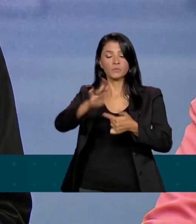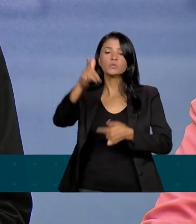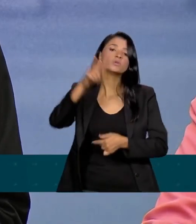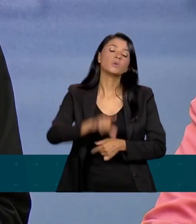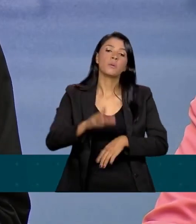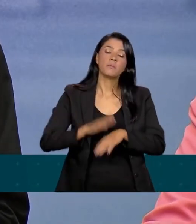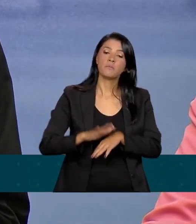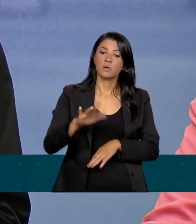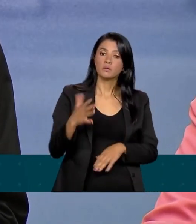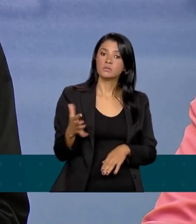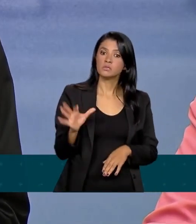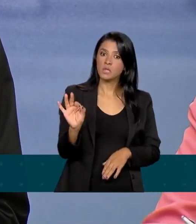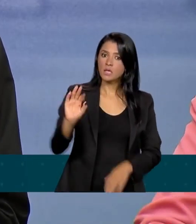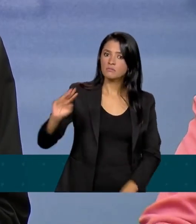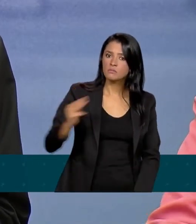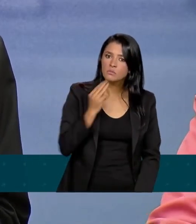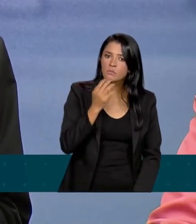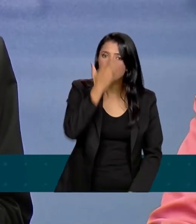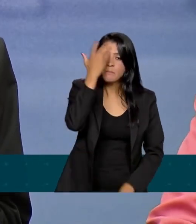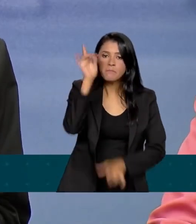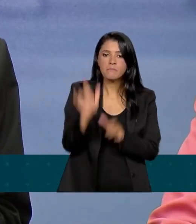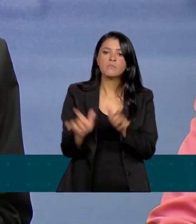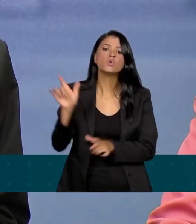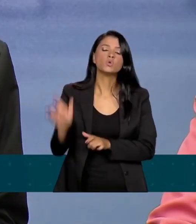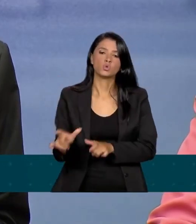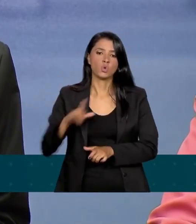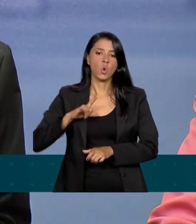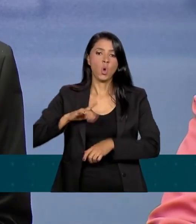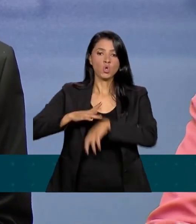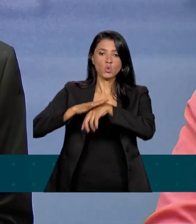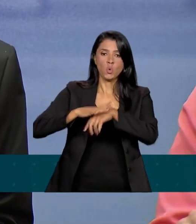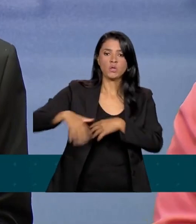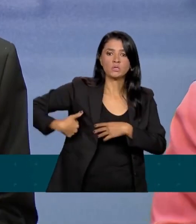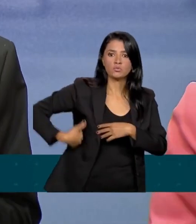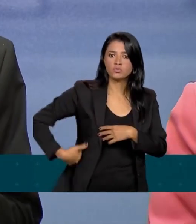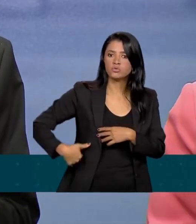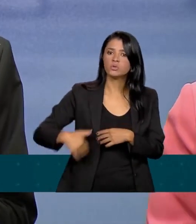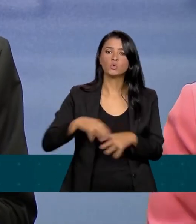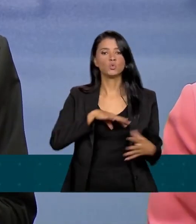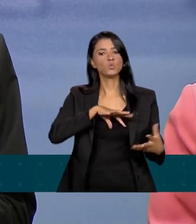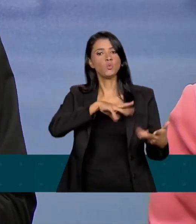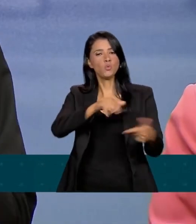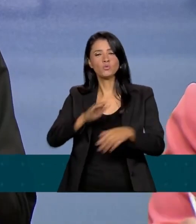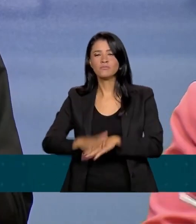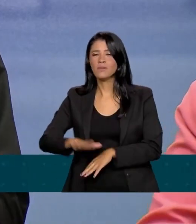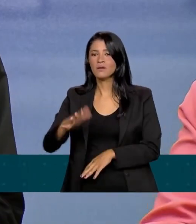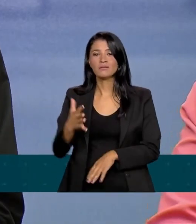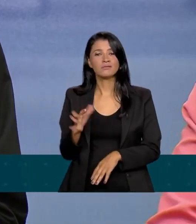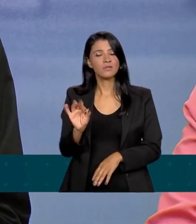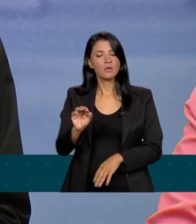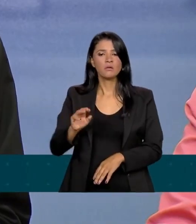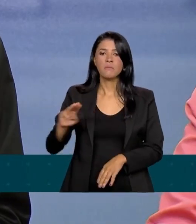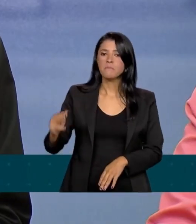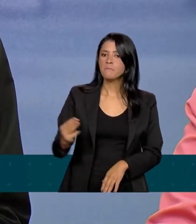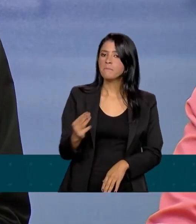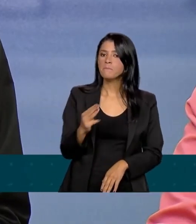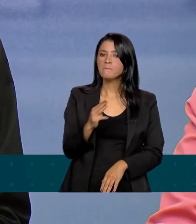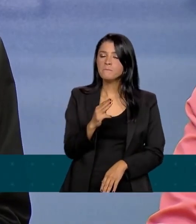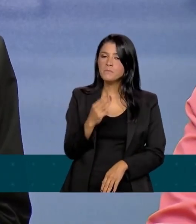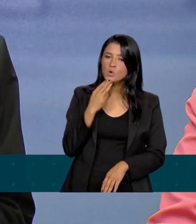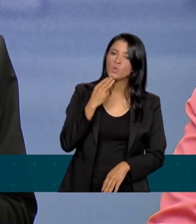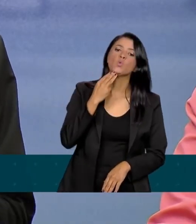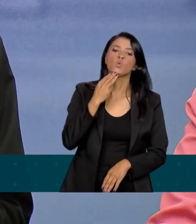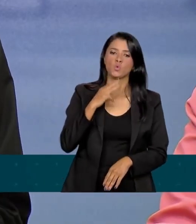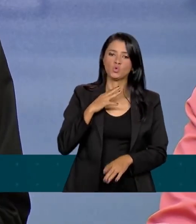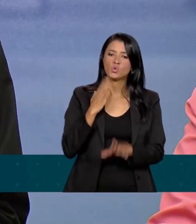10 milhões de pessoas com tuberculose todos os anos no mundo. Mais de 10 milhões. Só são detectadas 6 milhões,